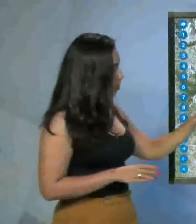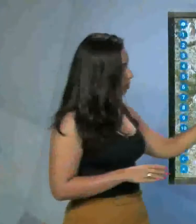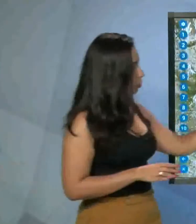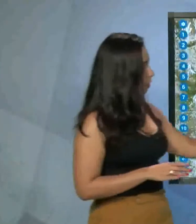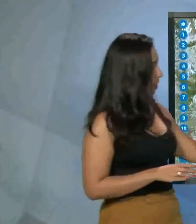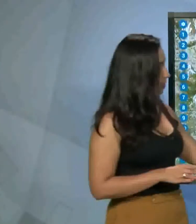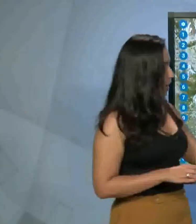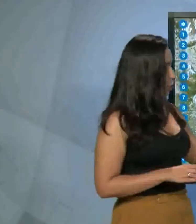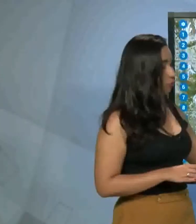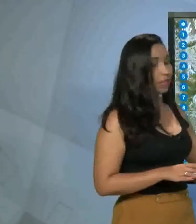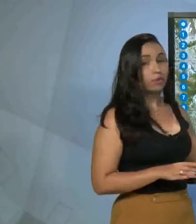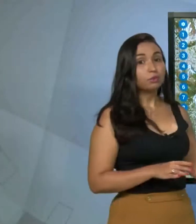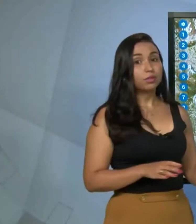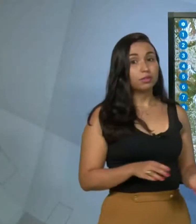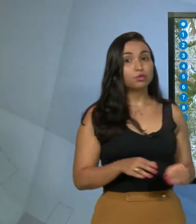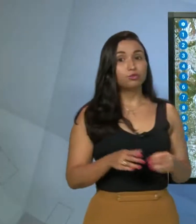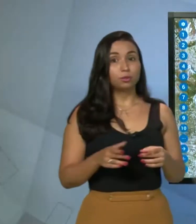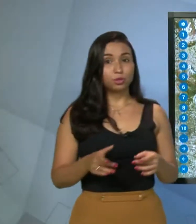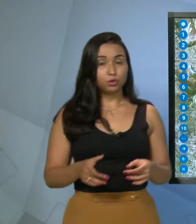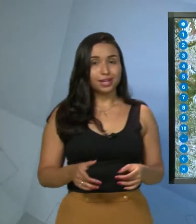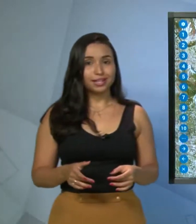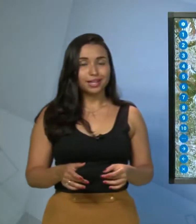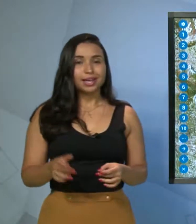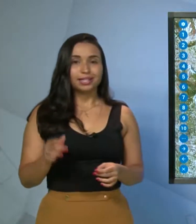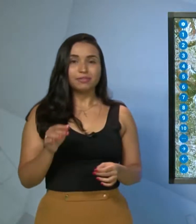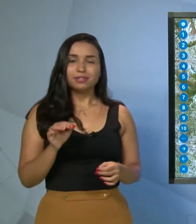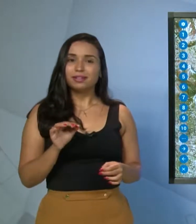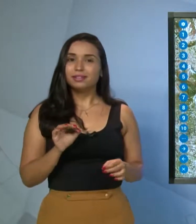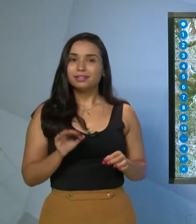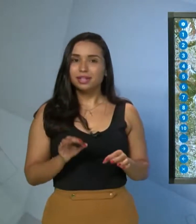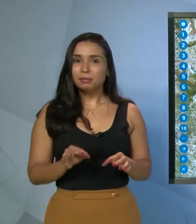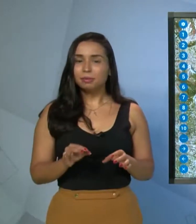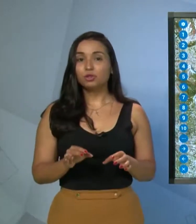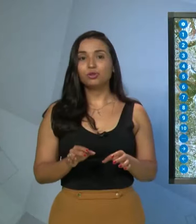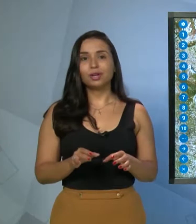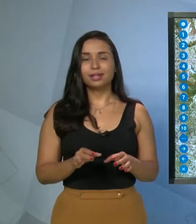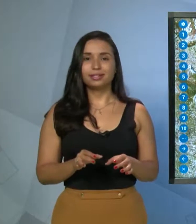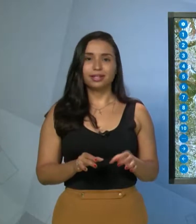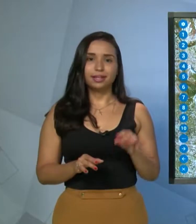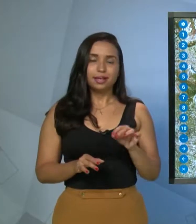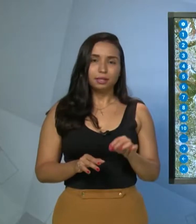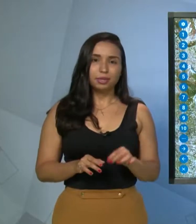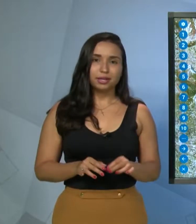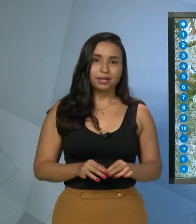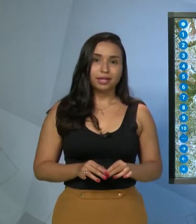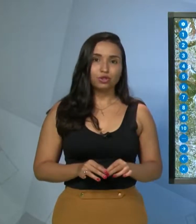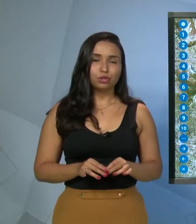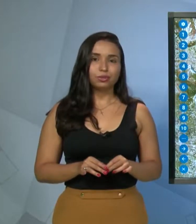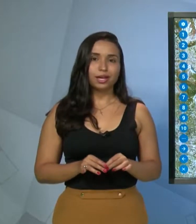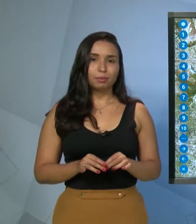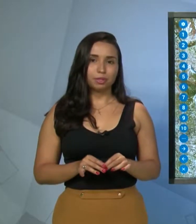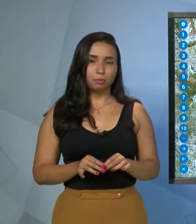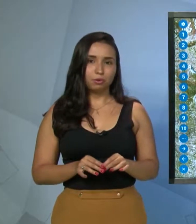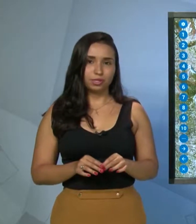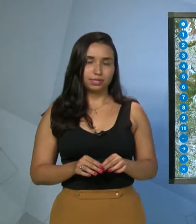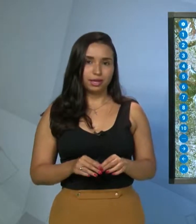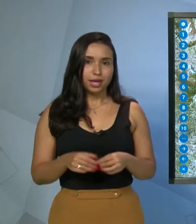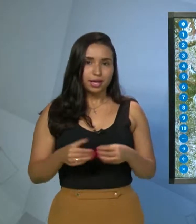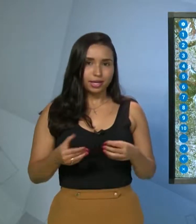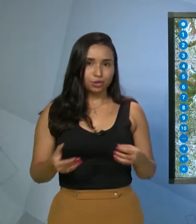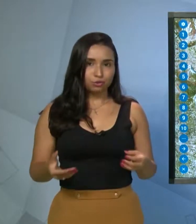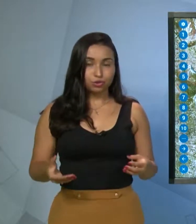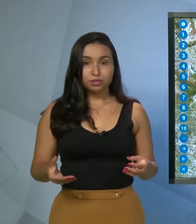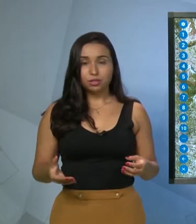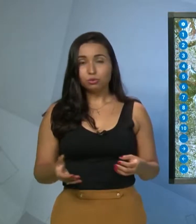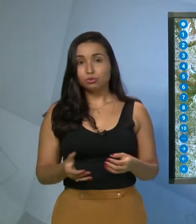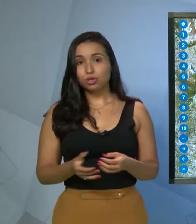Em todos esses locais, a chuva deve acontecer de forma isolada e deve ser extremamente localizada também aqui na região da capital paulista.